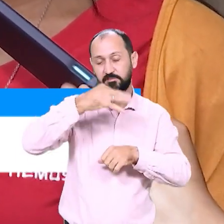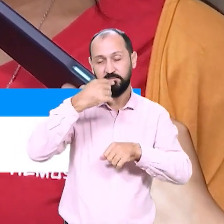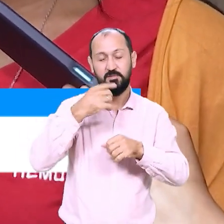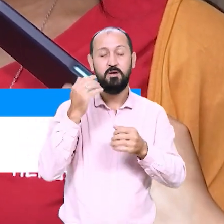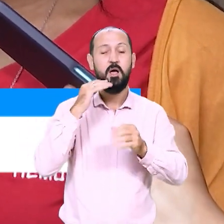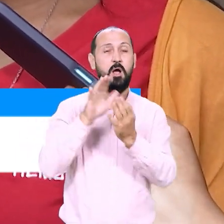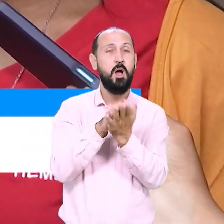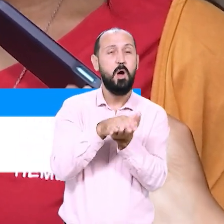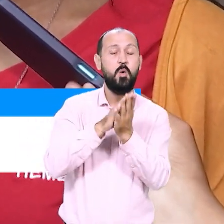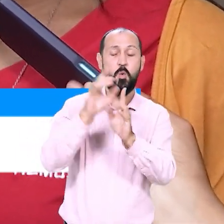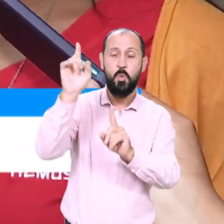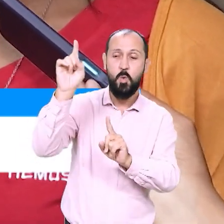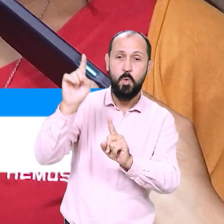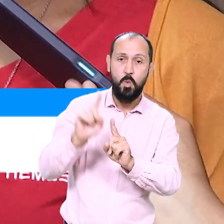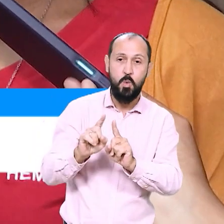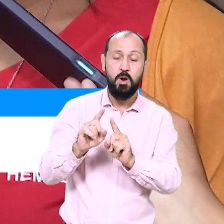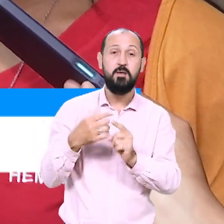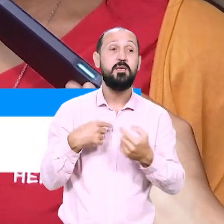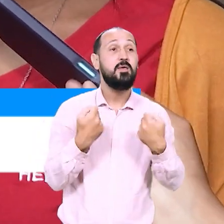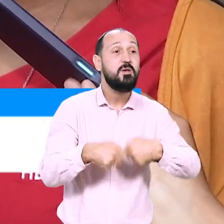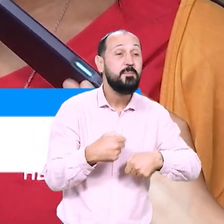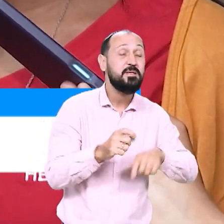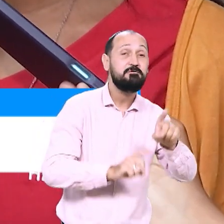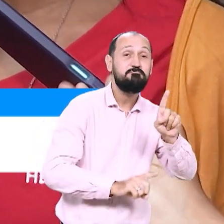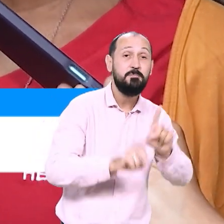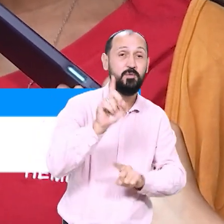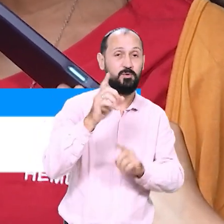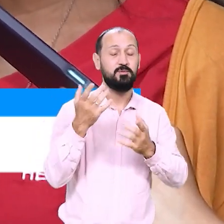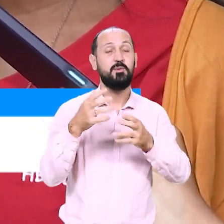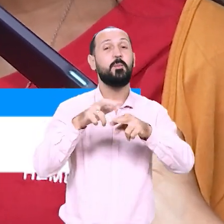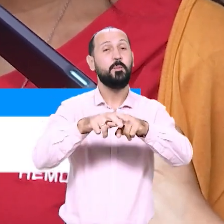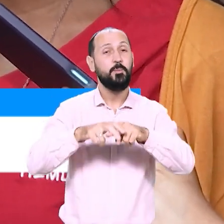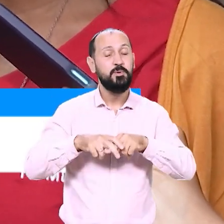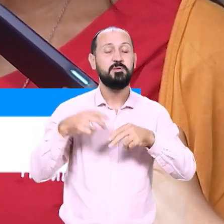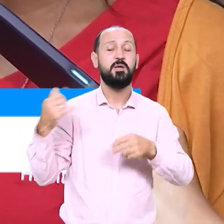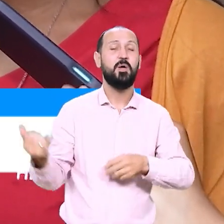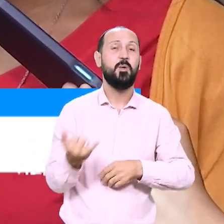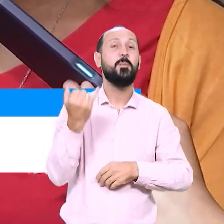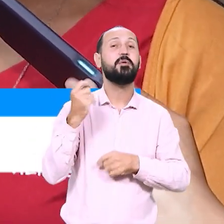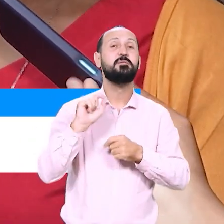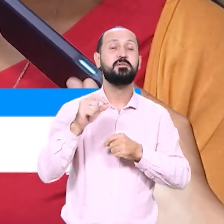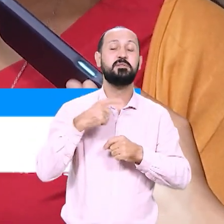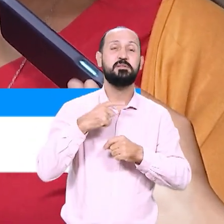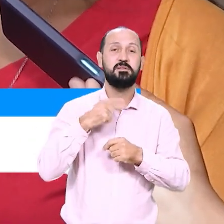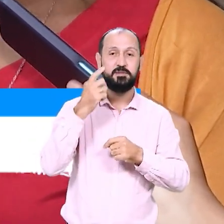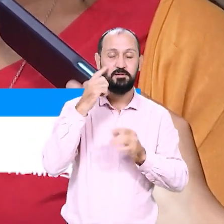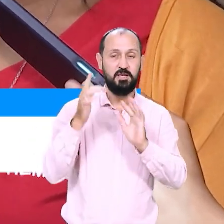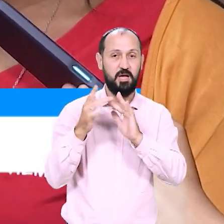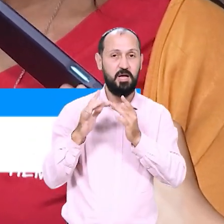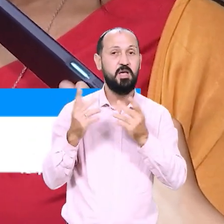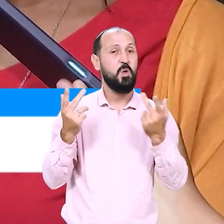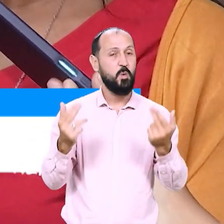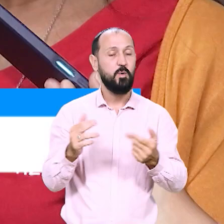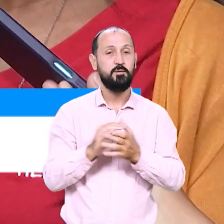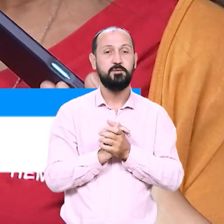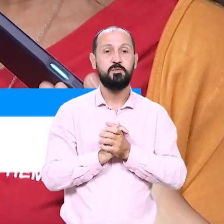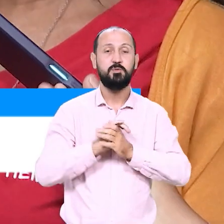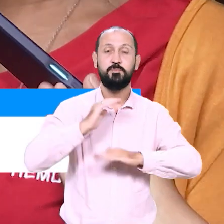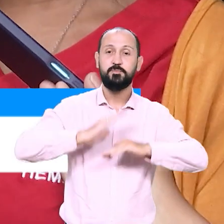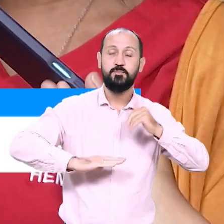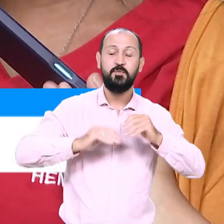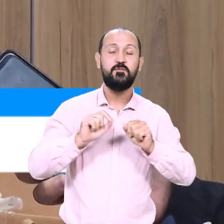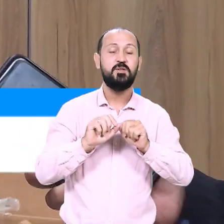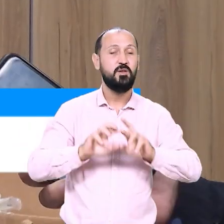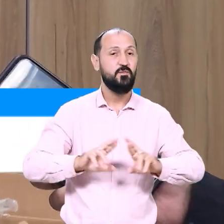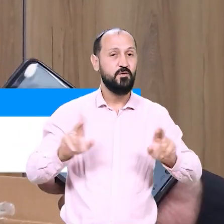doenças respiratórias, baixou muito a doação e a demanda aumentou, a demanda pelo sangue. Então, por isso é muito importante estar tendo ações